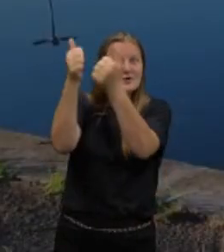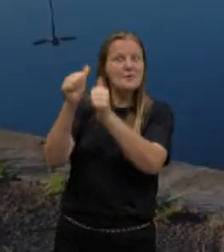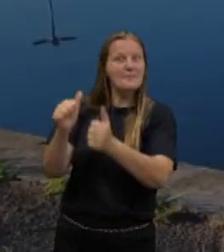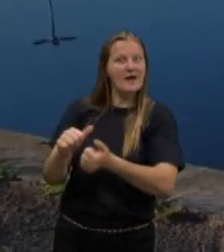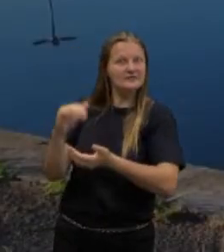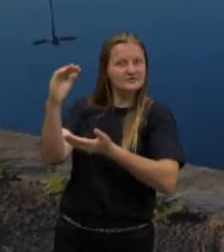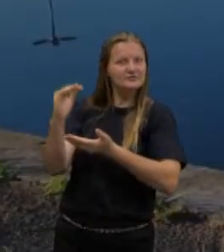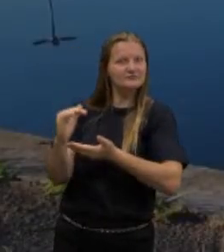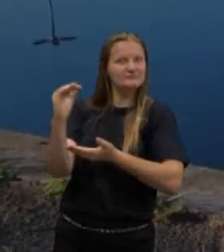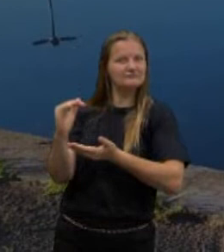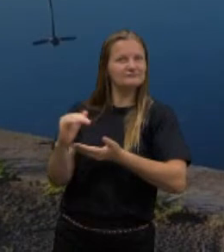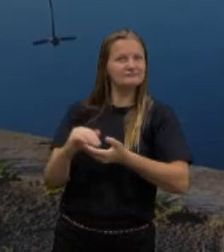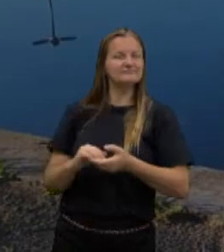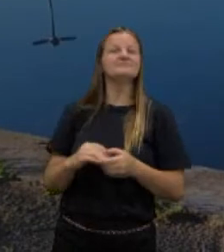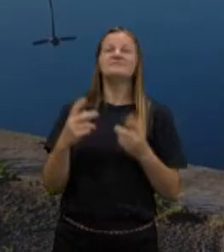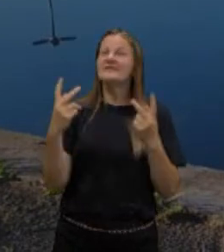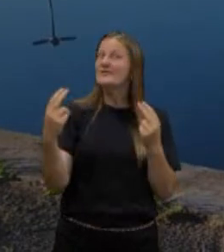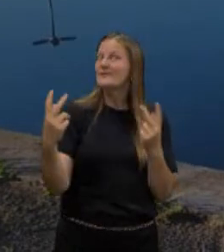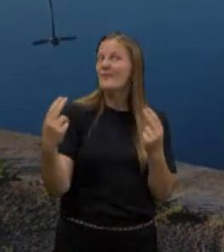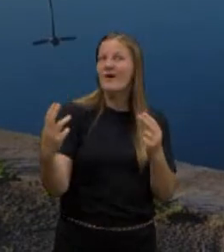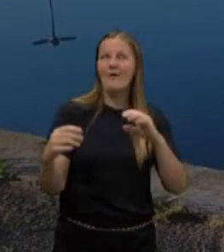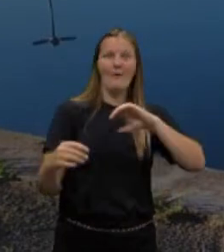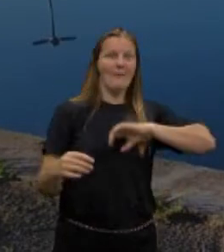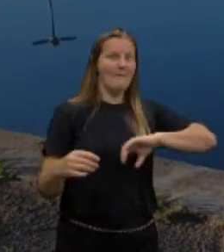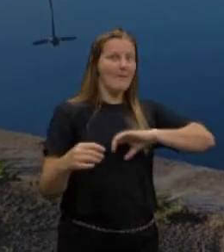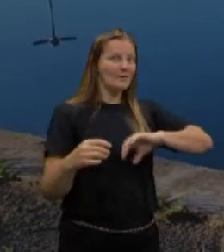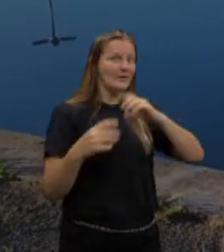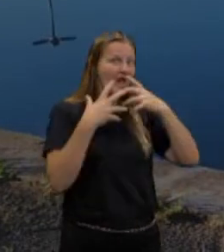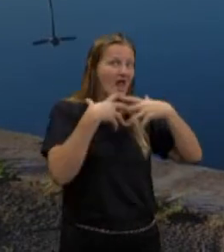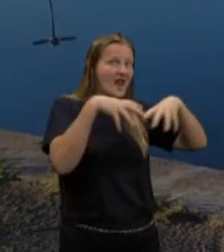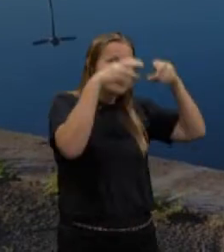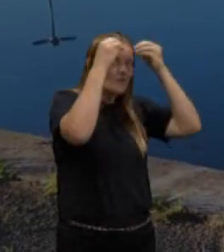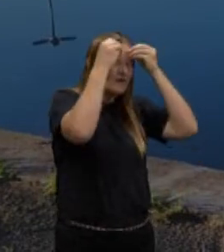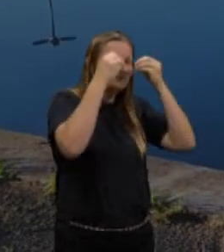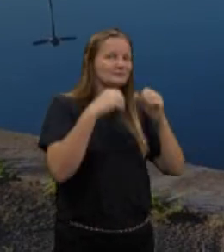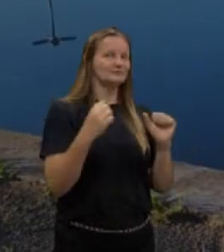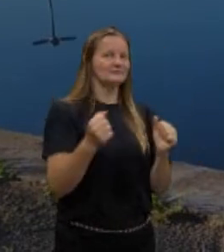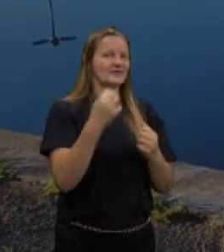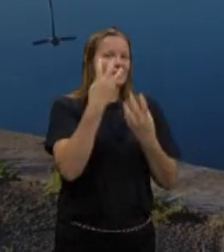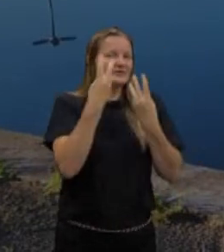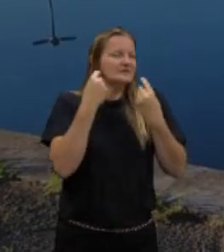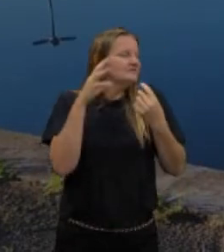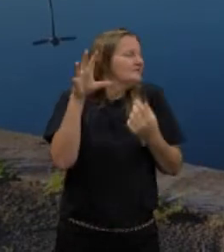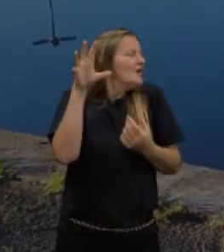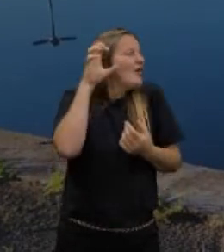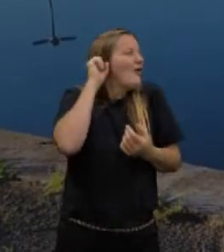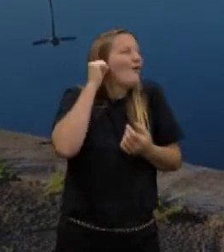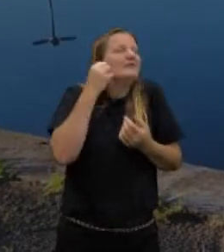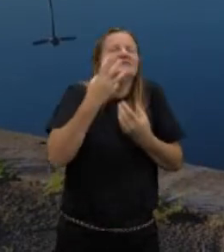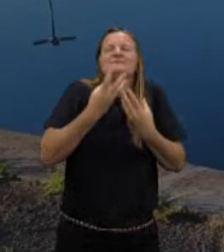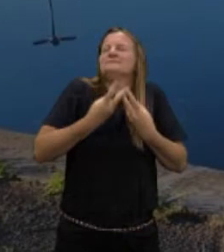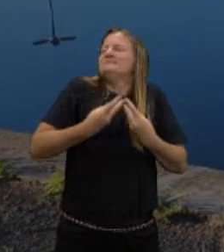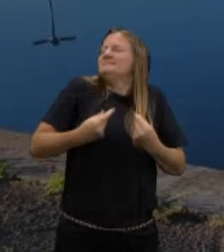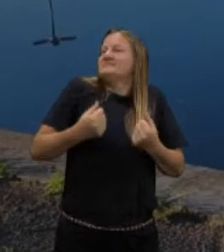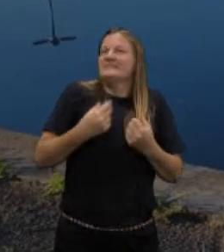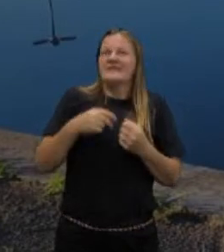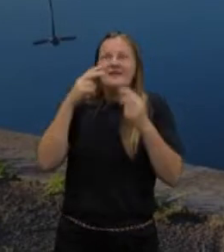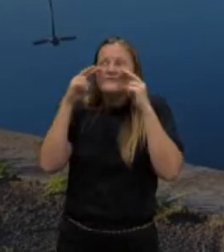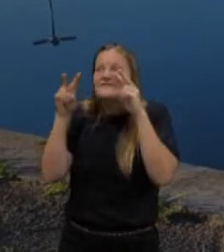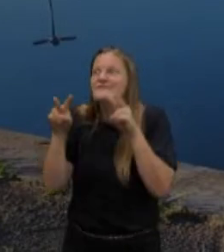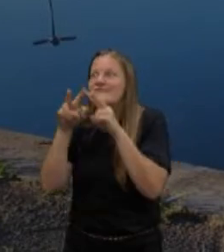tem, do mesmo modo que a linguagem agrada os nossos ouvidos, a imagem